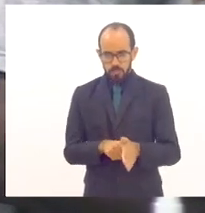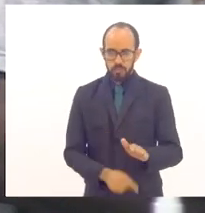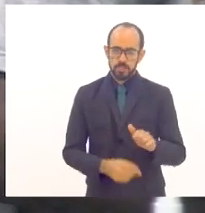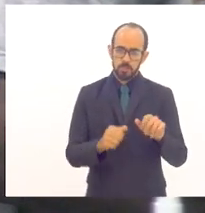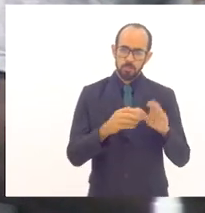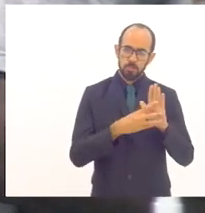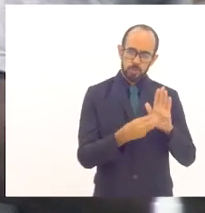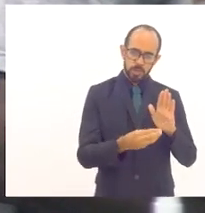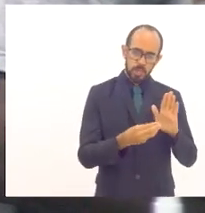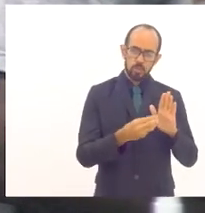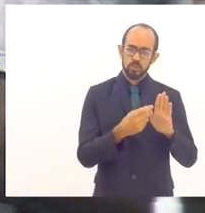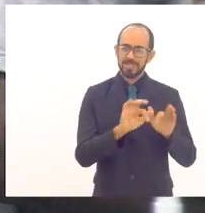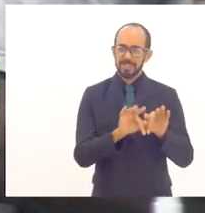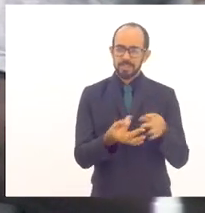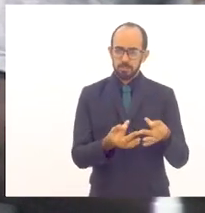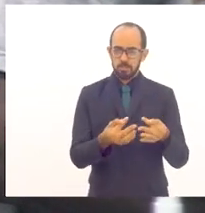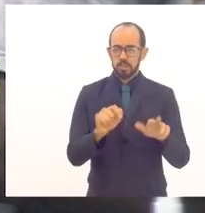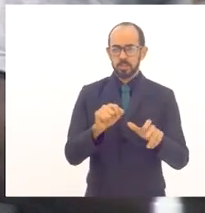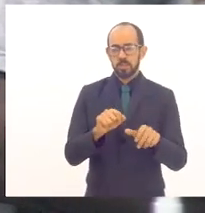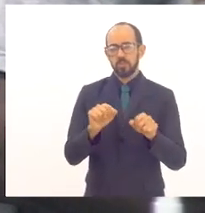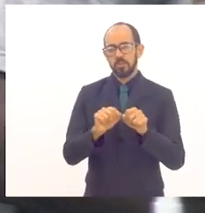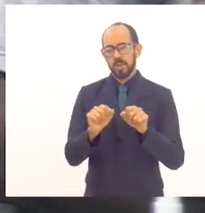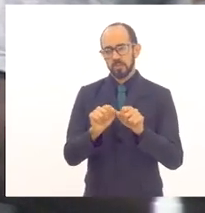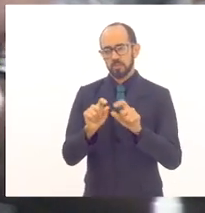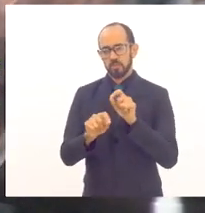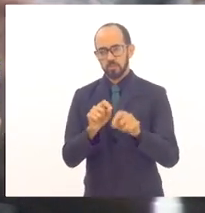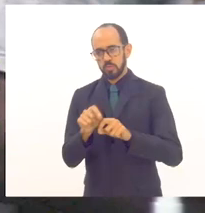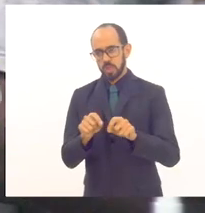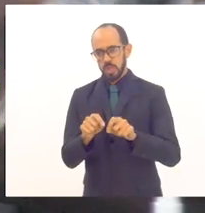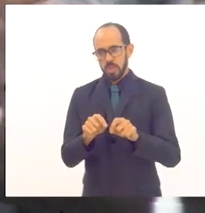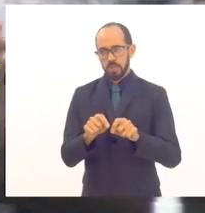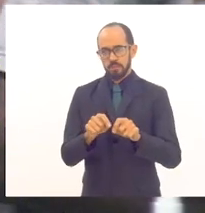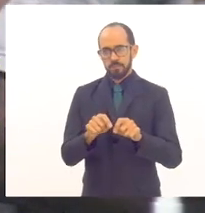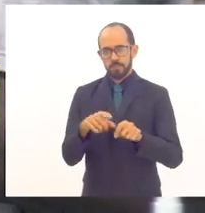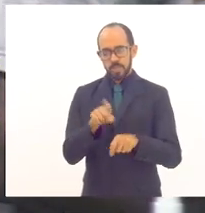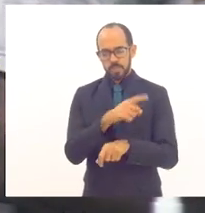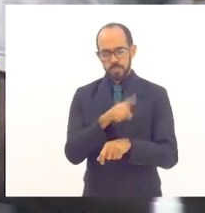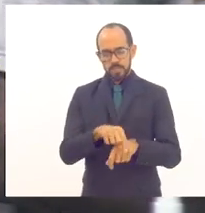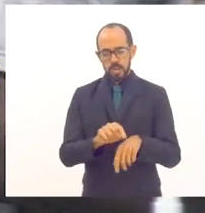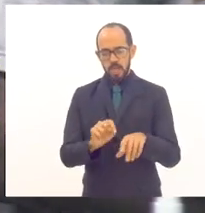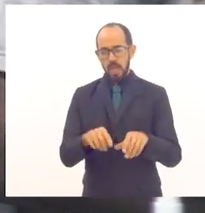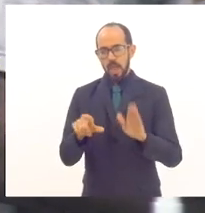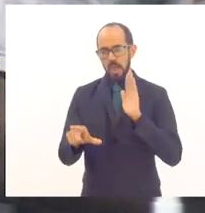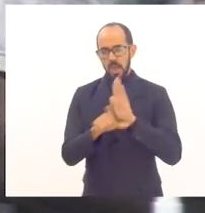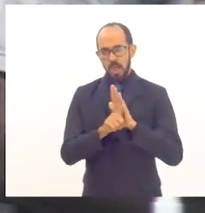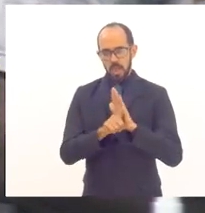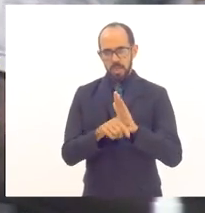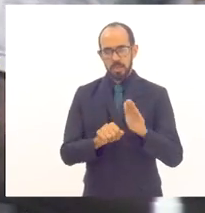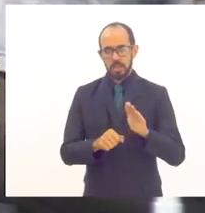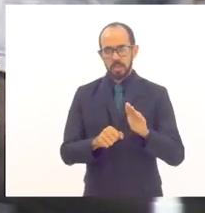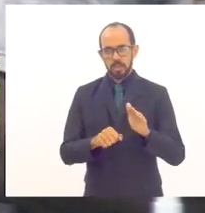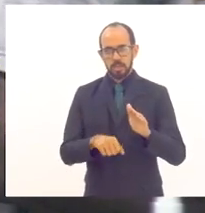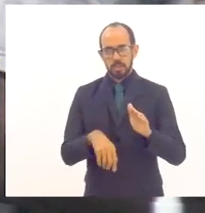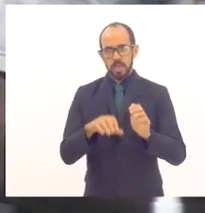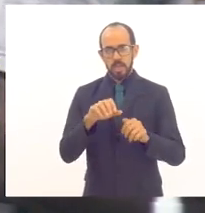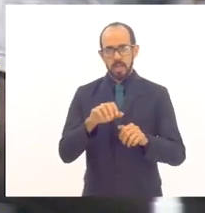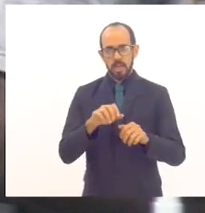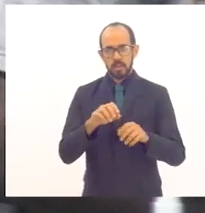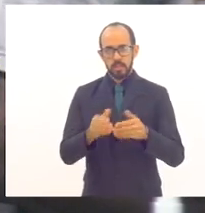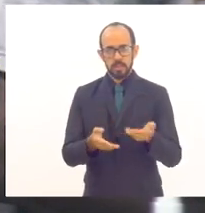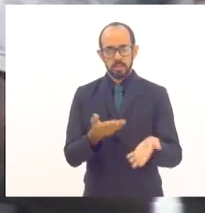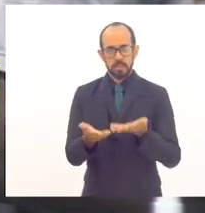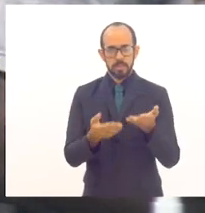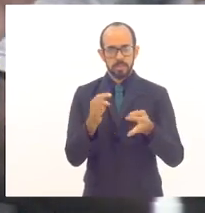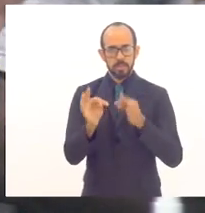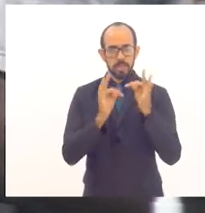que simplesmente torna sem efeito, cancela a lei da capoterapia e